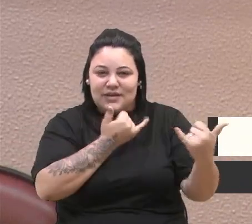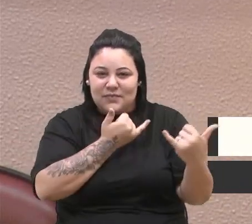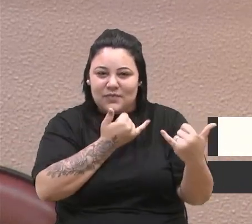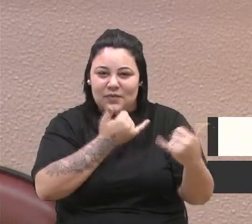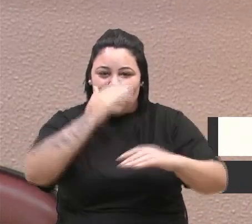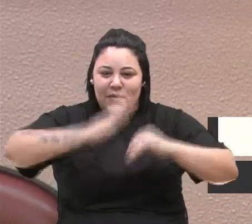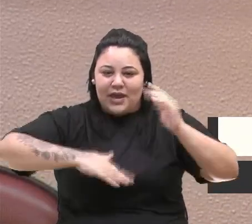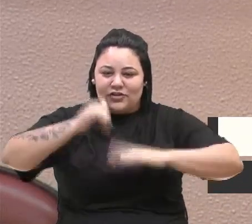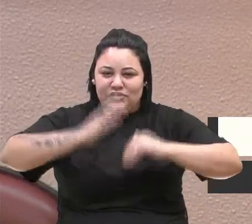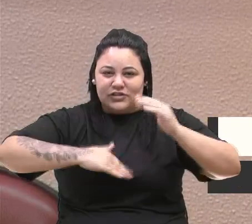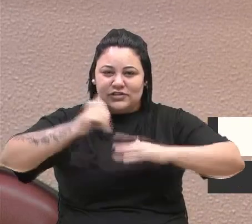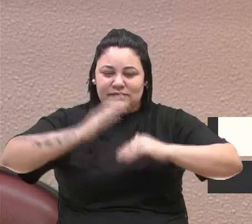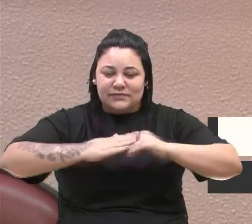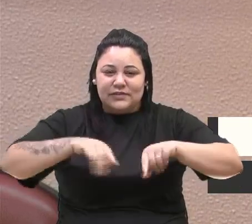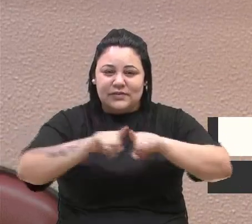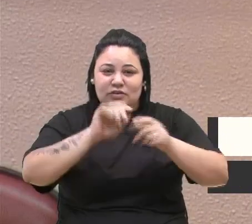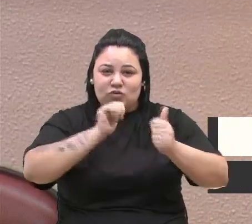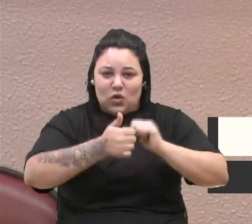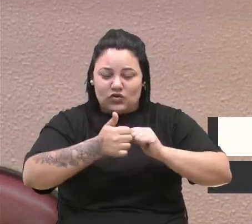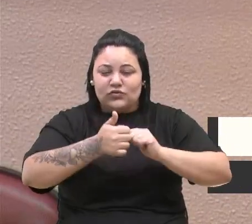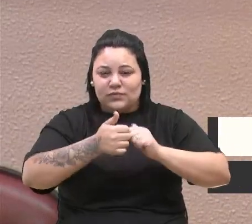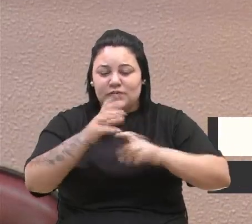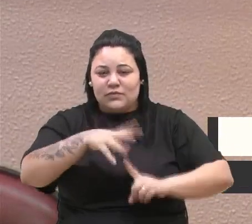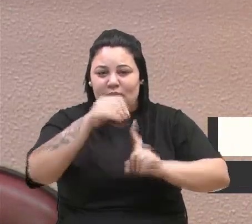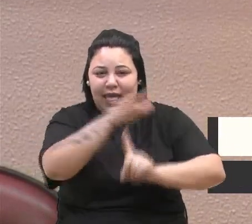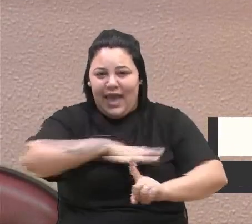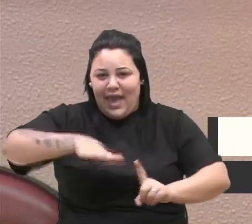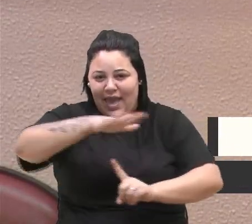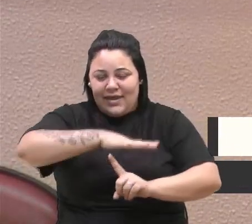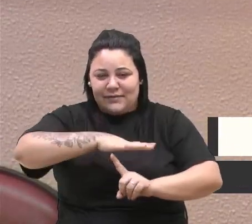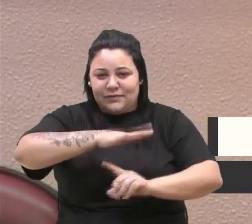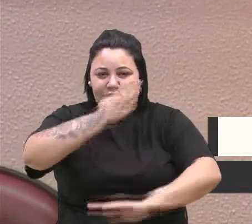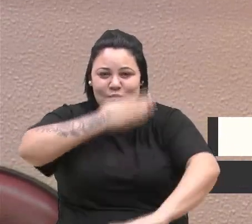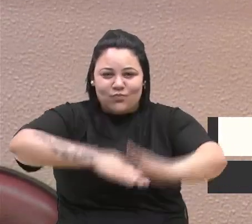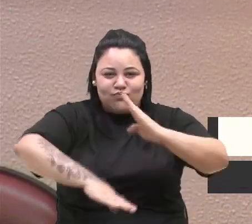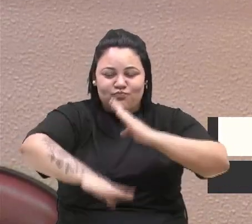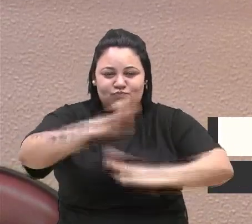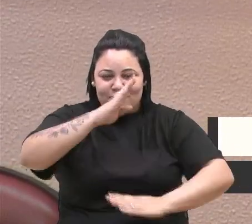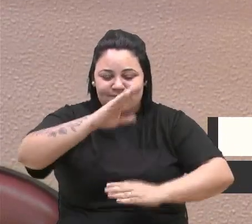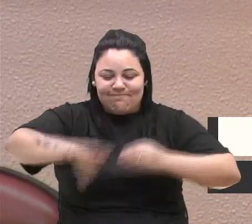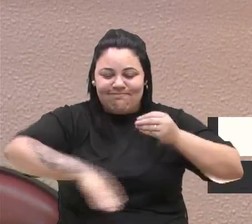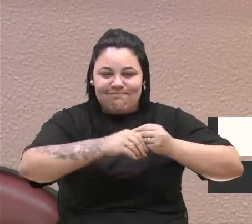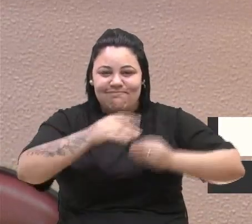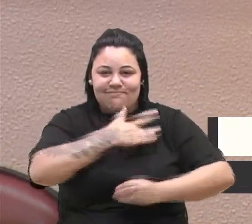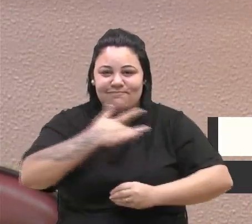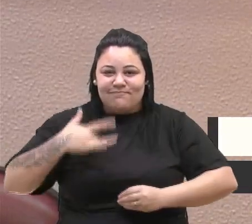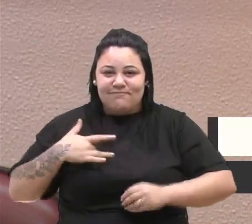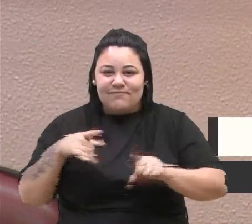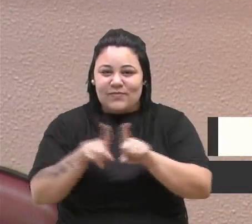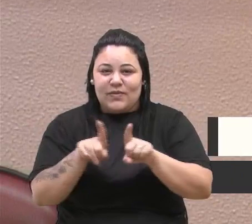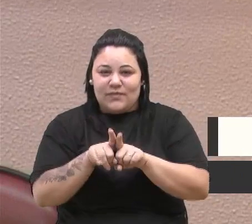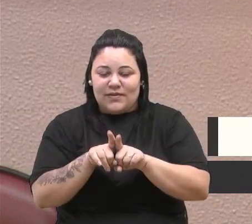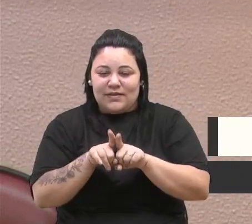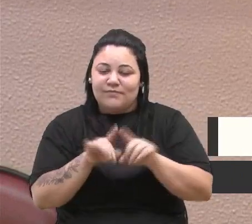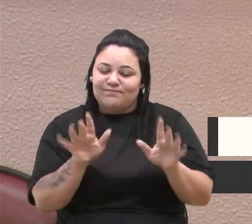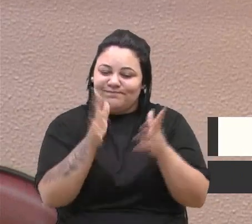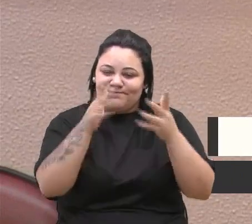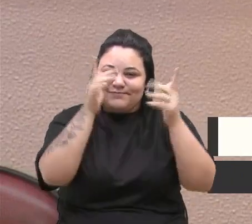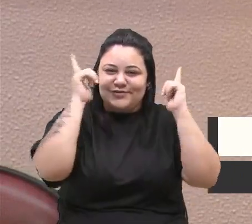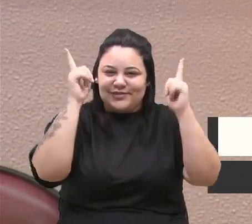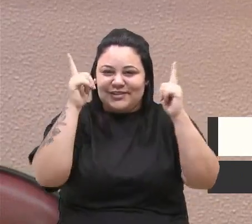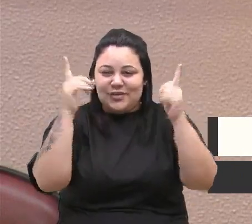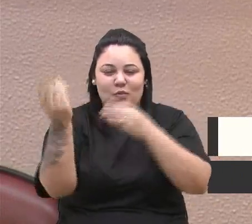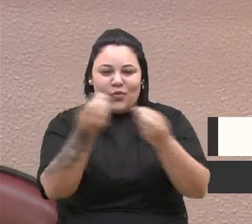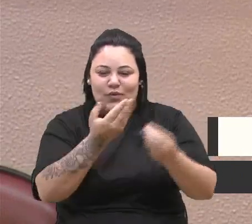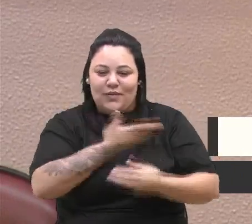no esporte, que o esporte, como todos nós sabemos, agrega saúde e entretenimento e muita amizade. Era